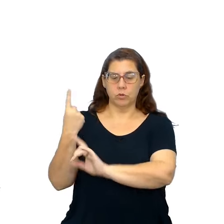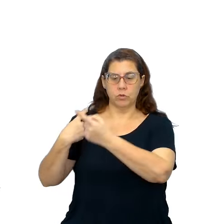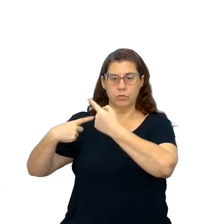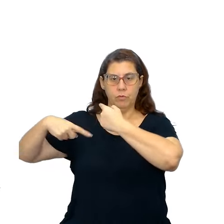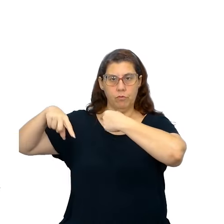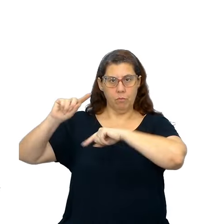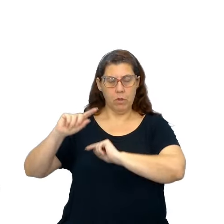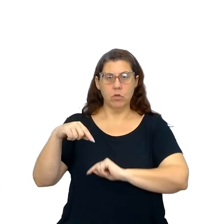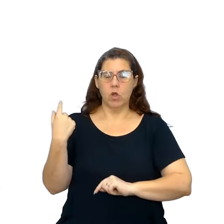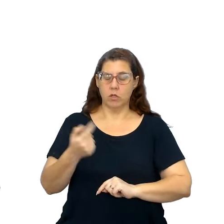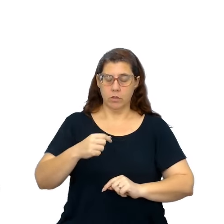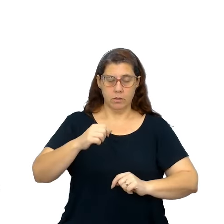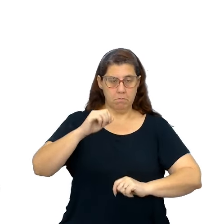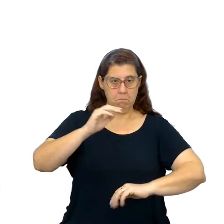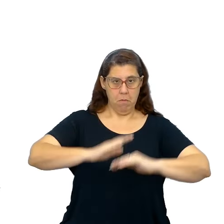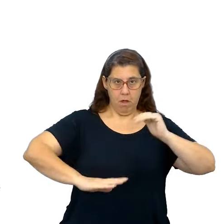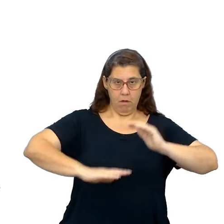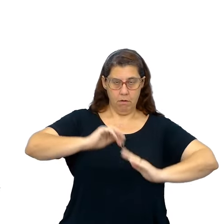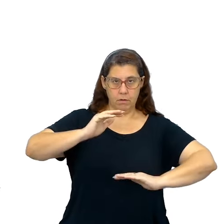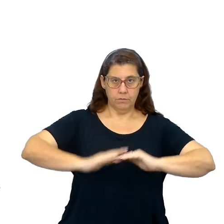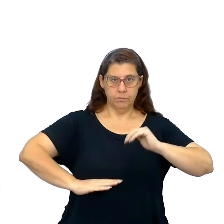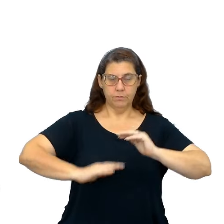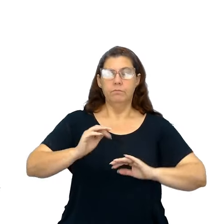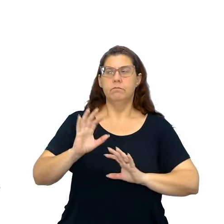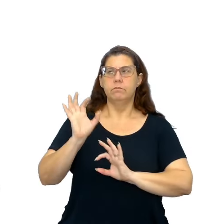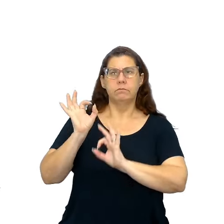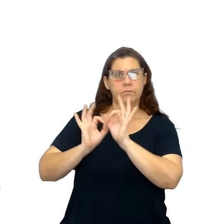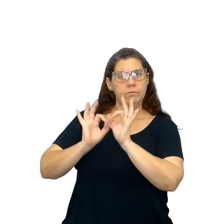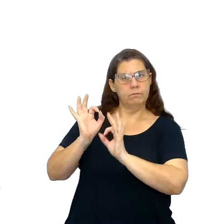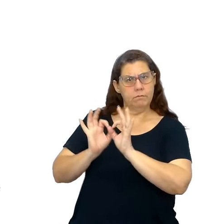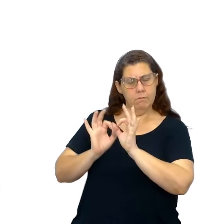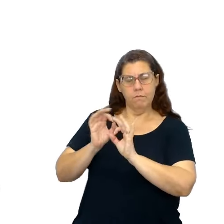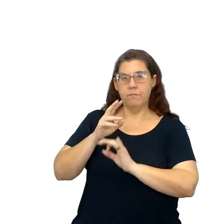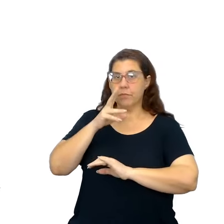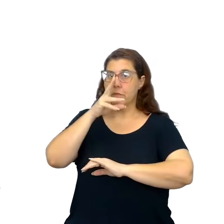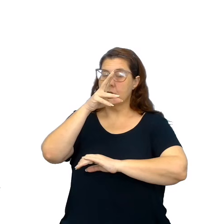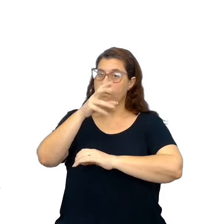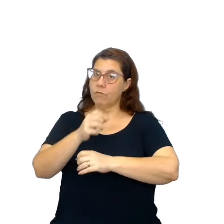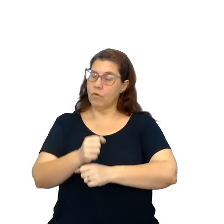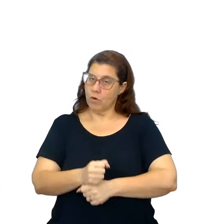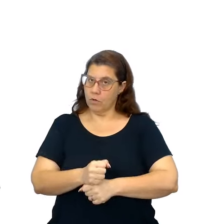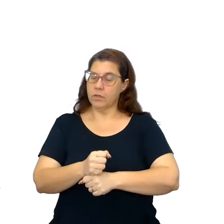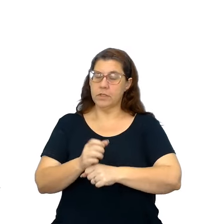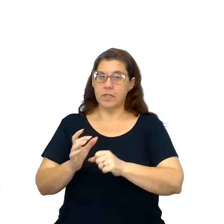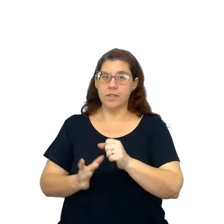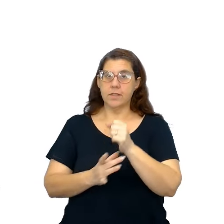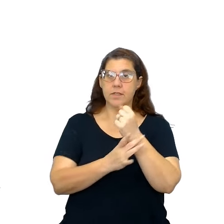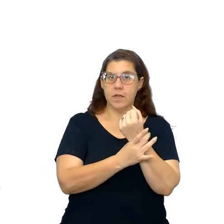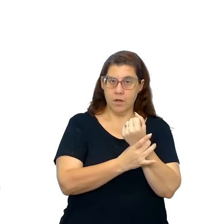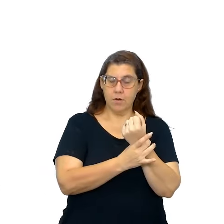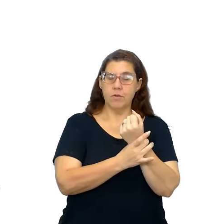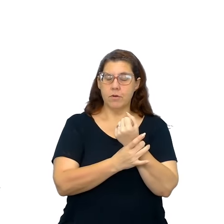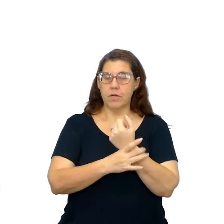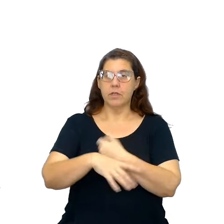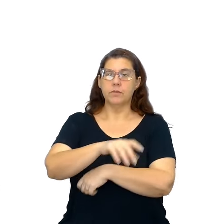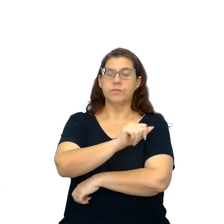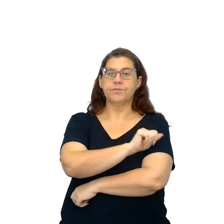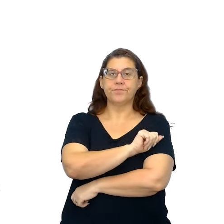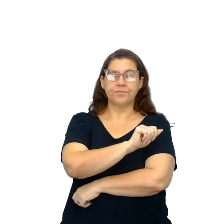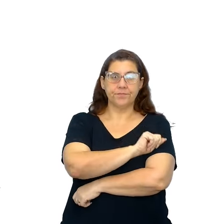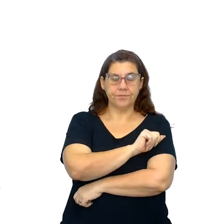das nossas atividades, criar fortalecimento e segurança nos